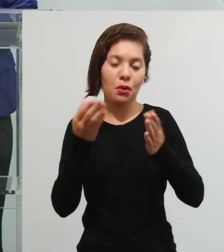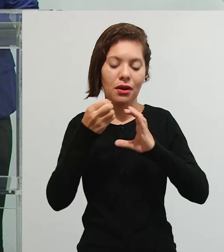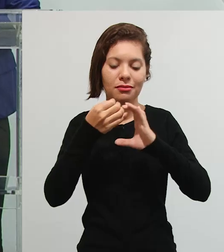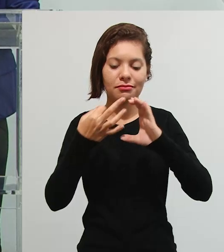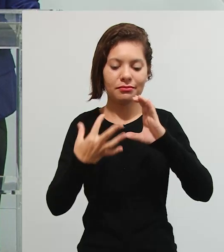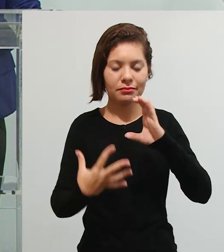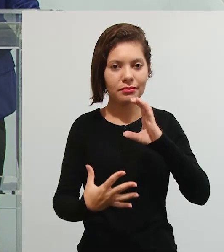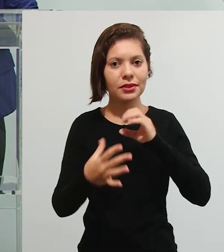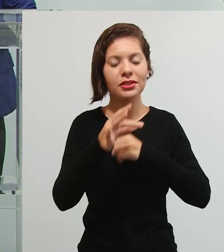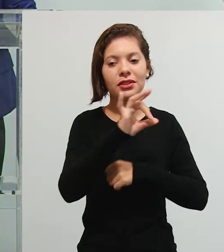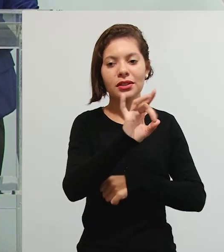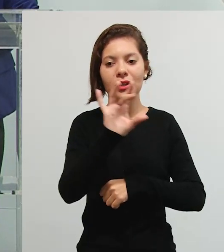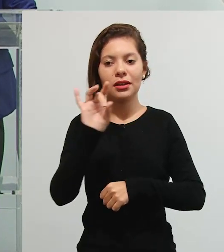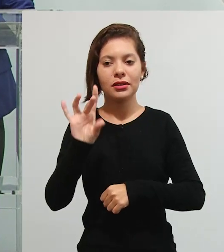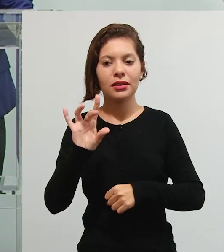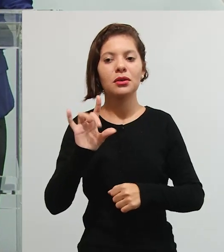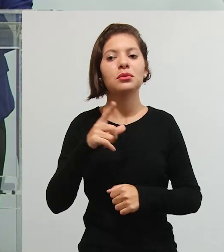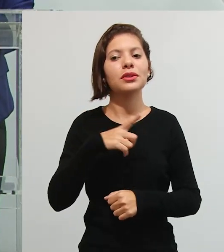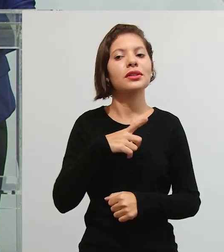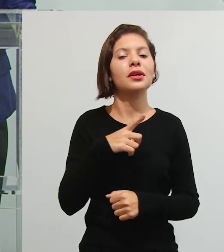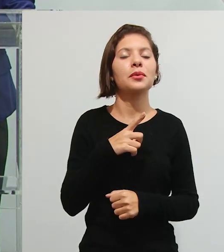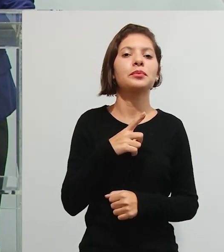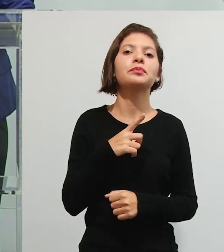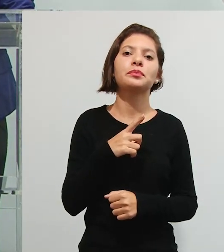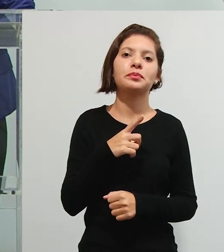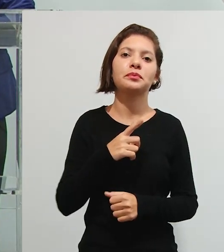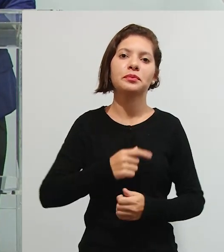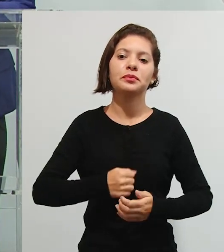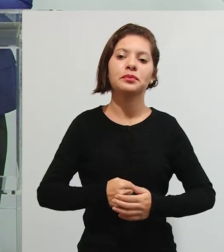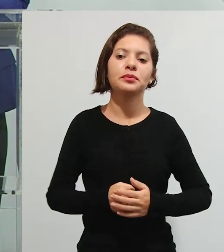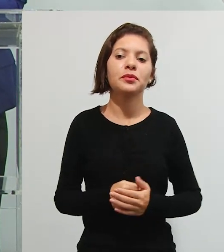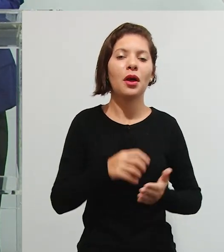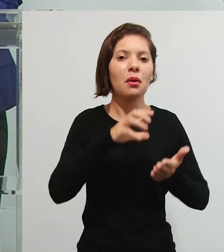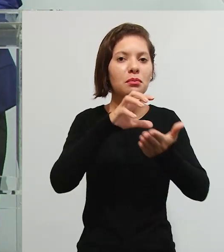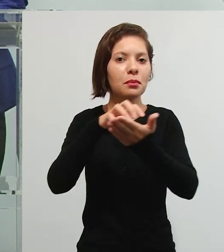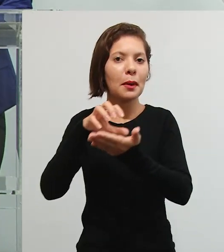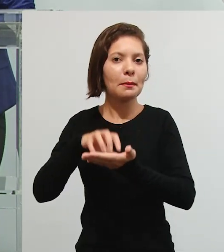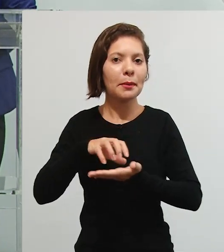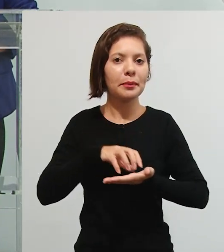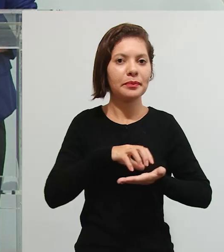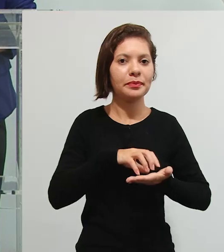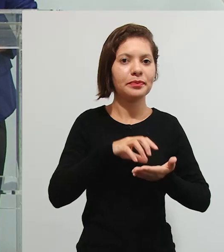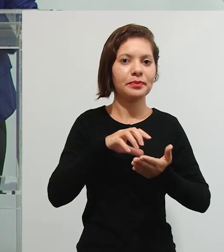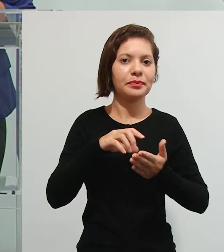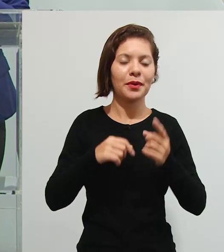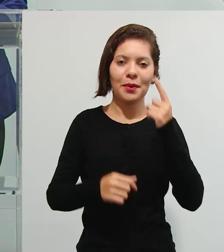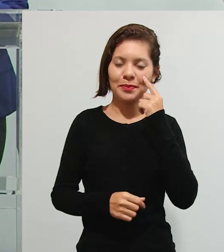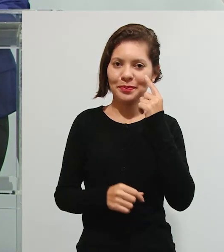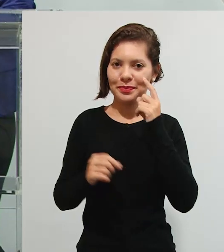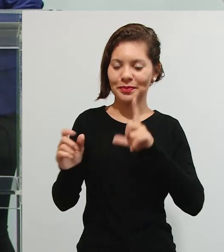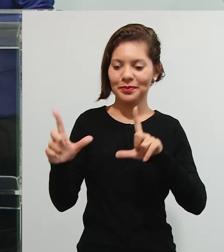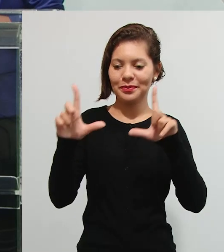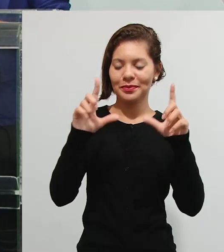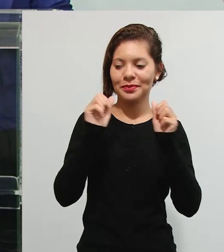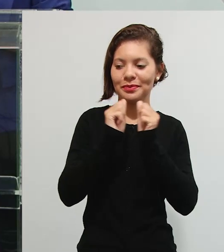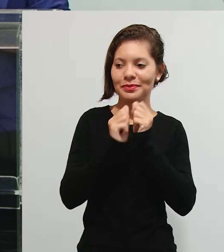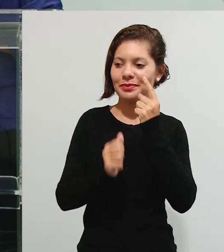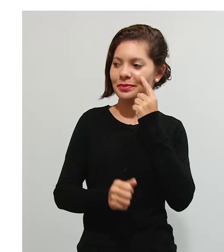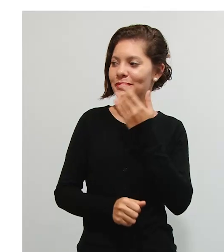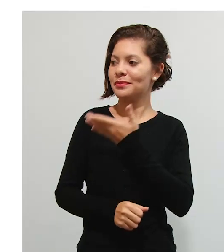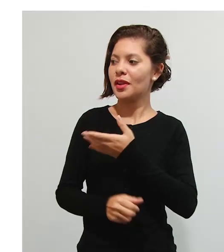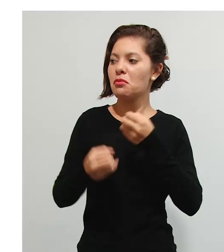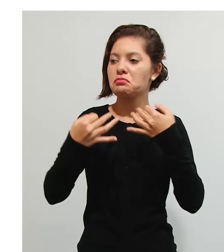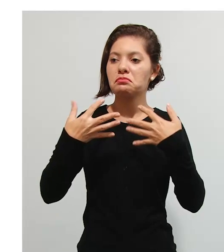as características que elas apresentam para esses setores da sociedade. Vamos aqui conferir comigo no